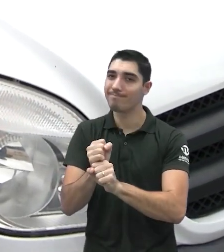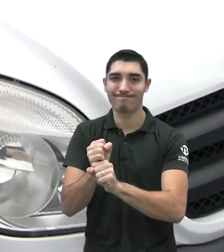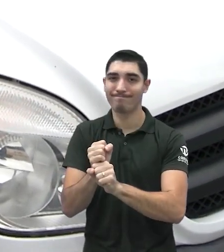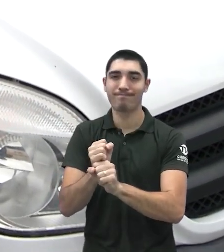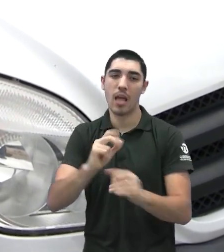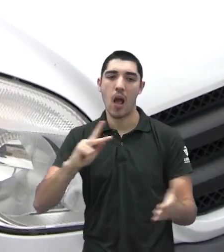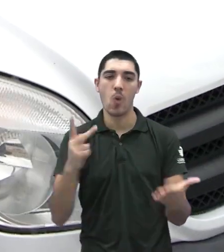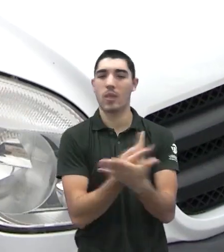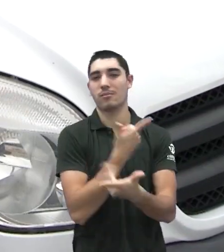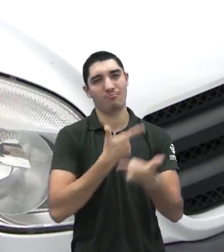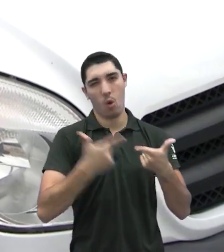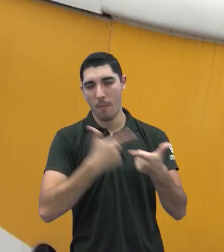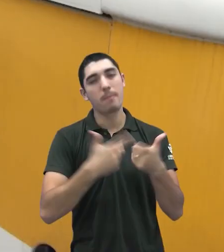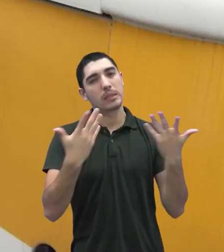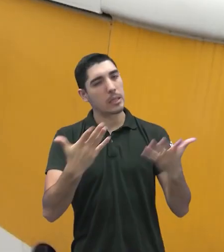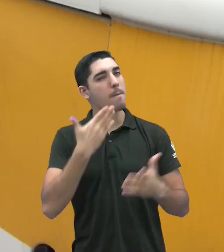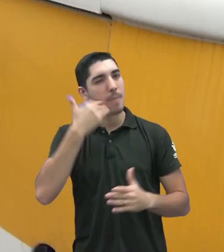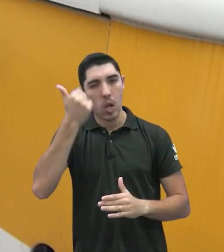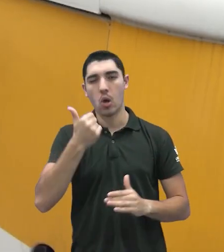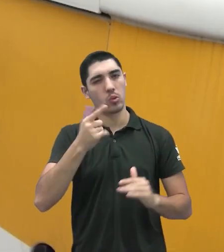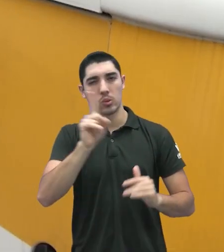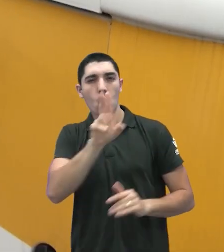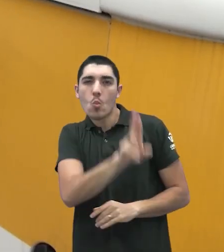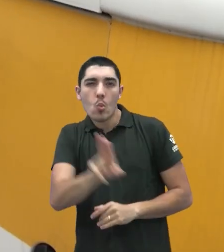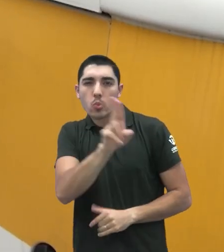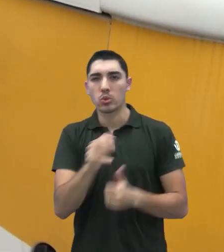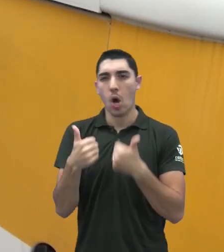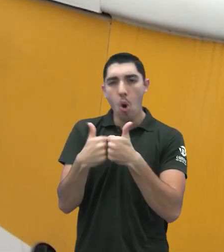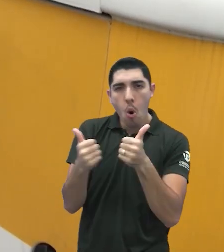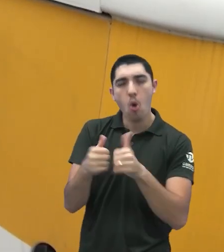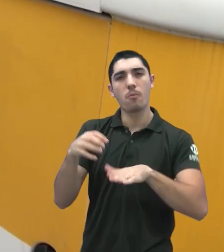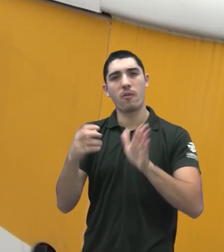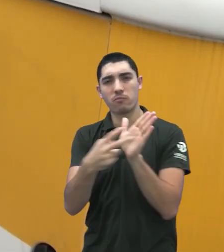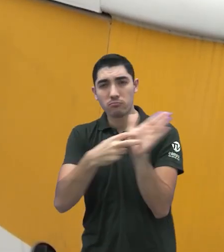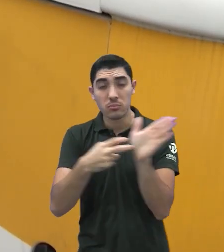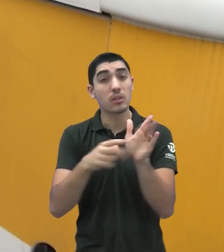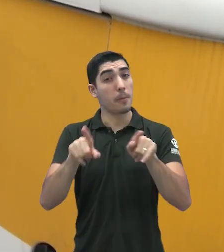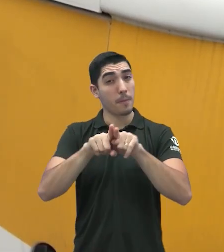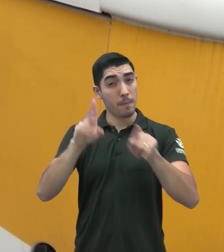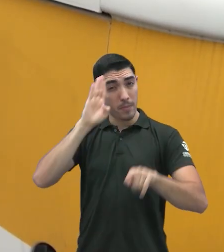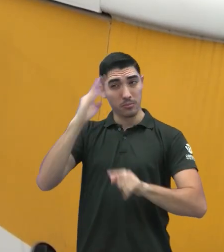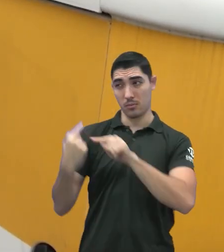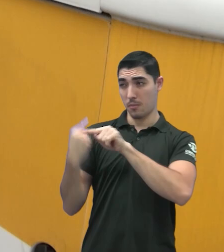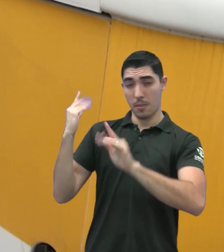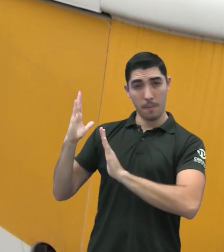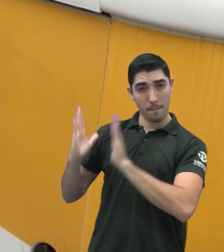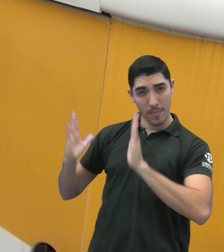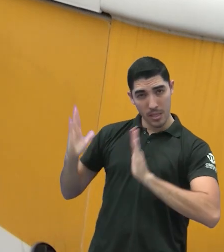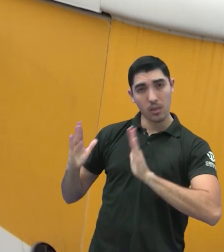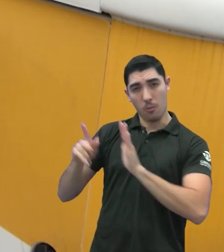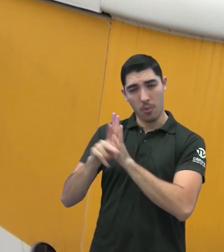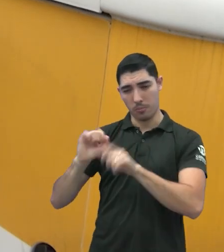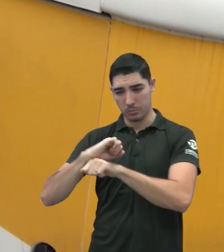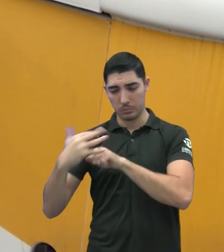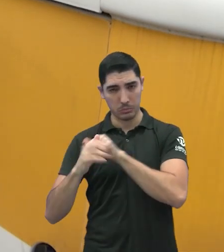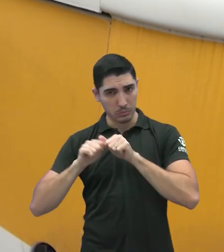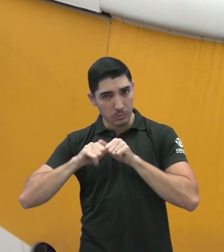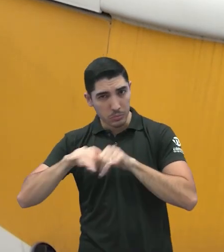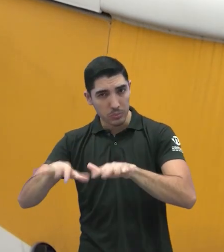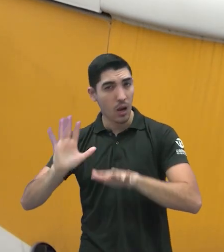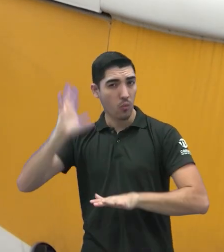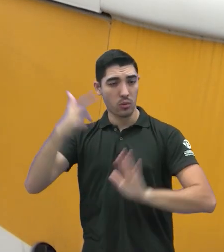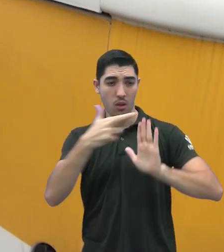alegou dificuldade de renovar a frota em função dos impactos financeiros da pandemia da Covid-19. A norma anterior